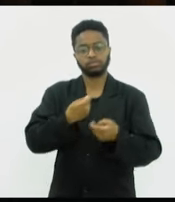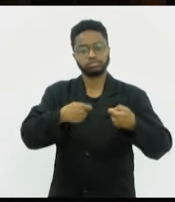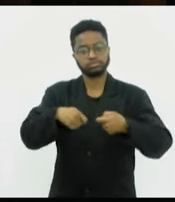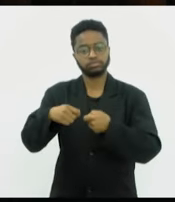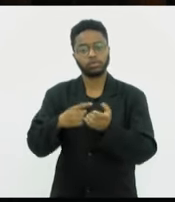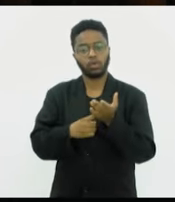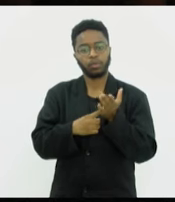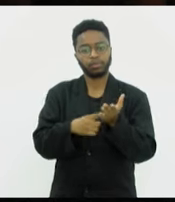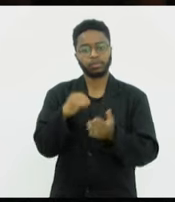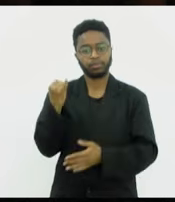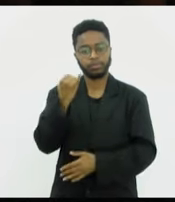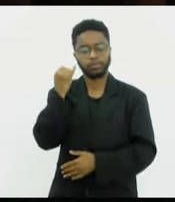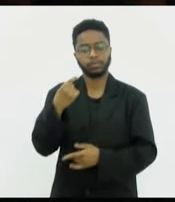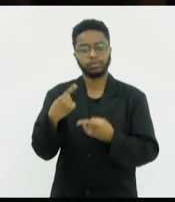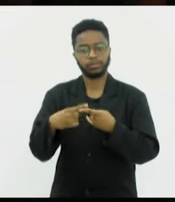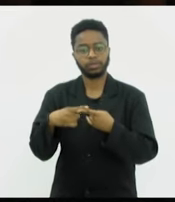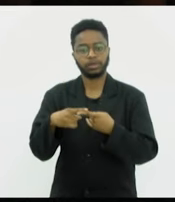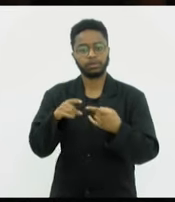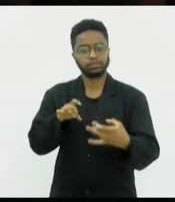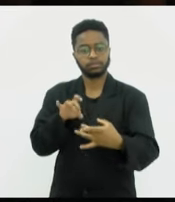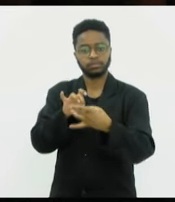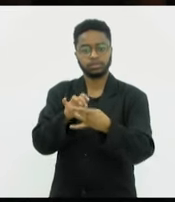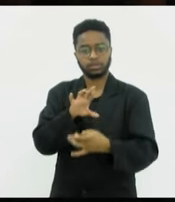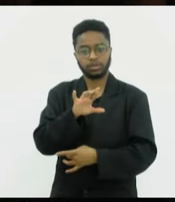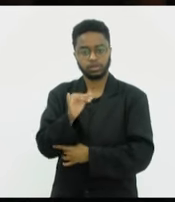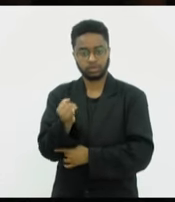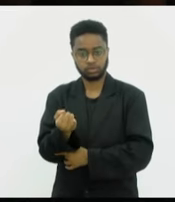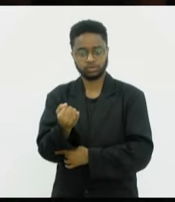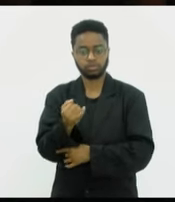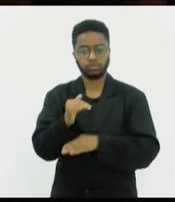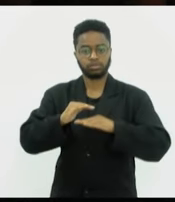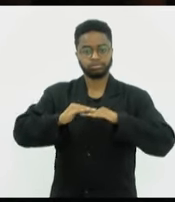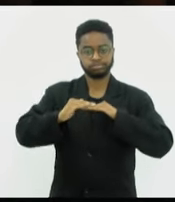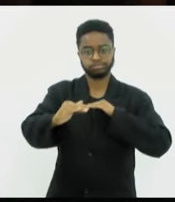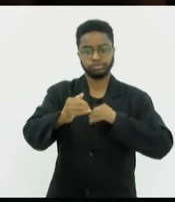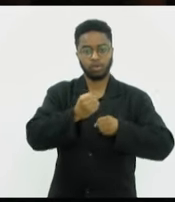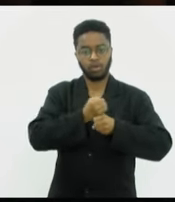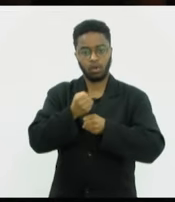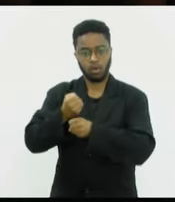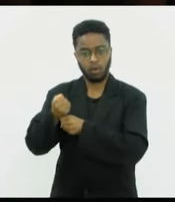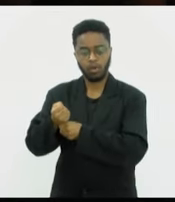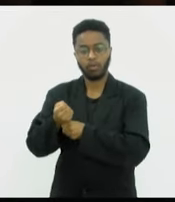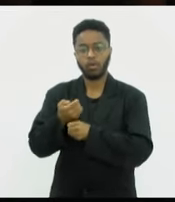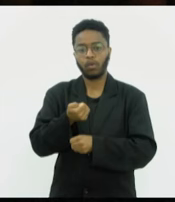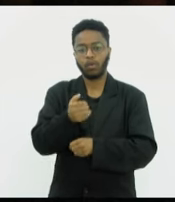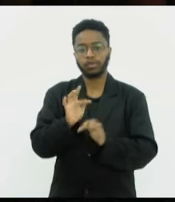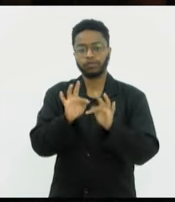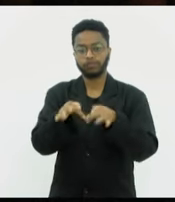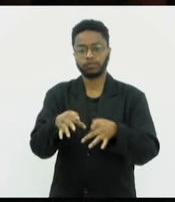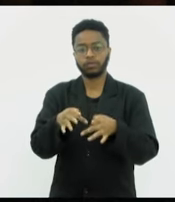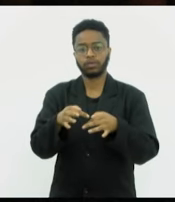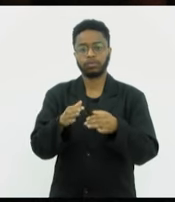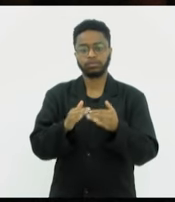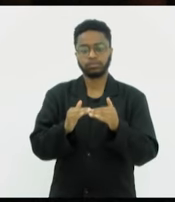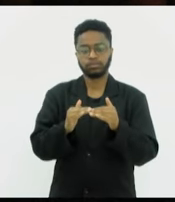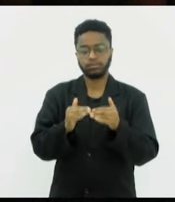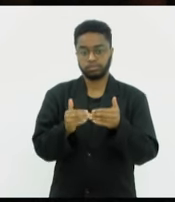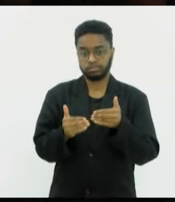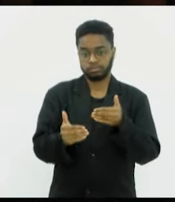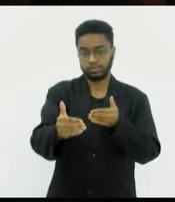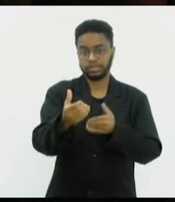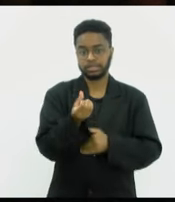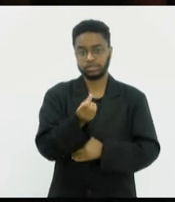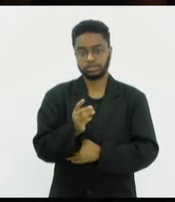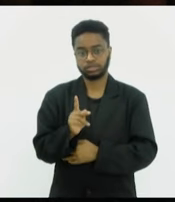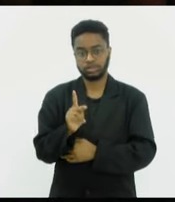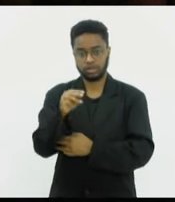compromisso fazer a ligação da RJ, recapear, está terminando um trecho de 6 quilômetros que ligou o